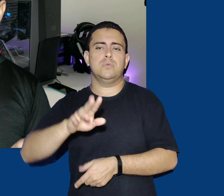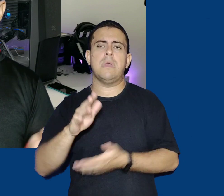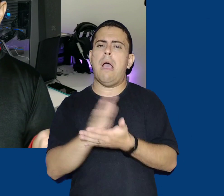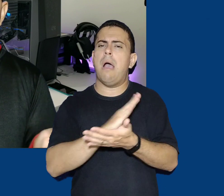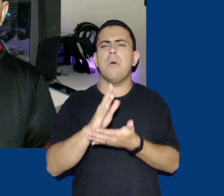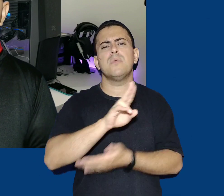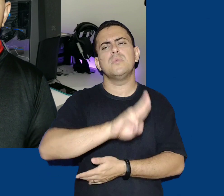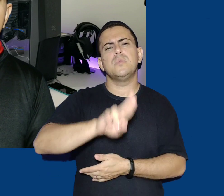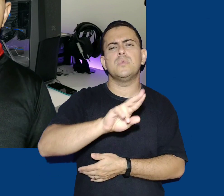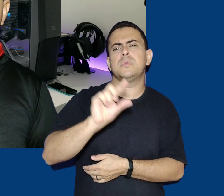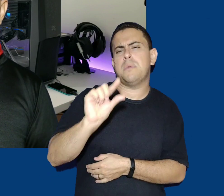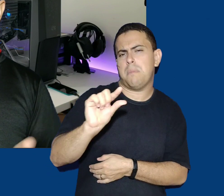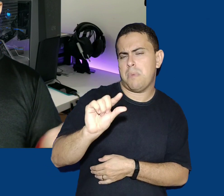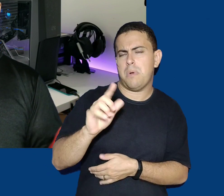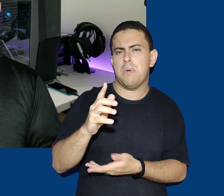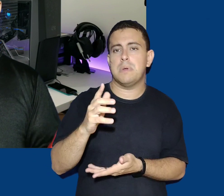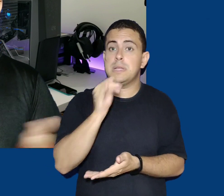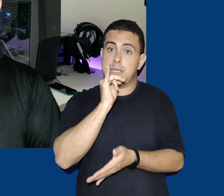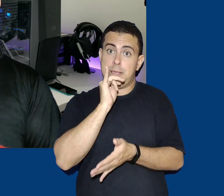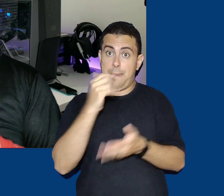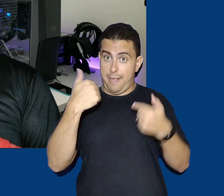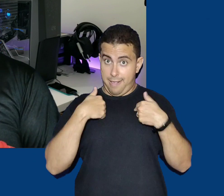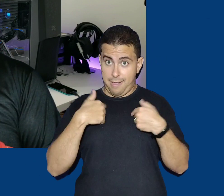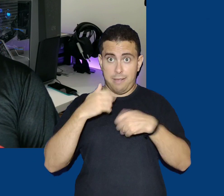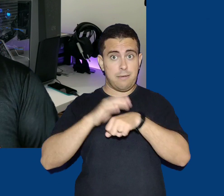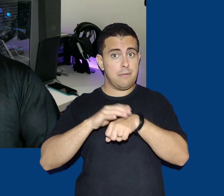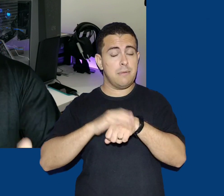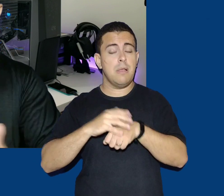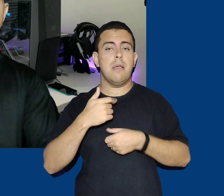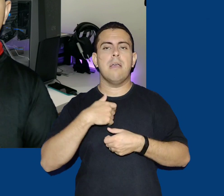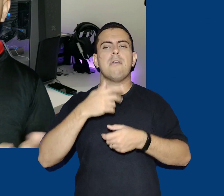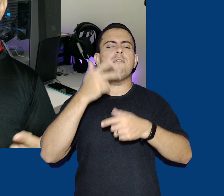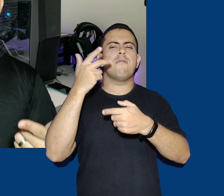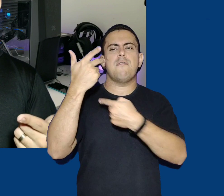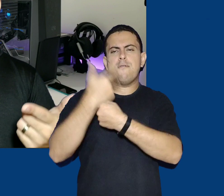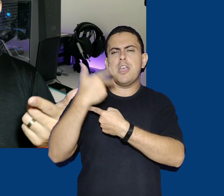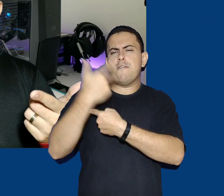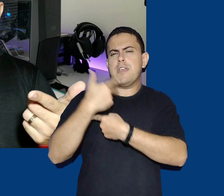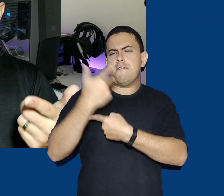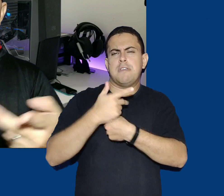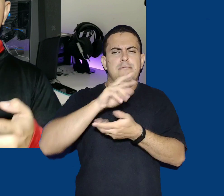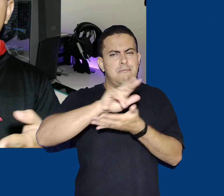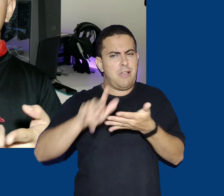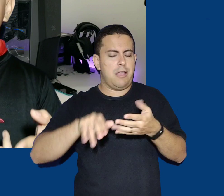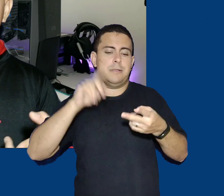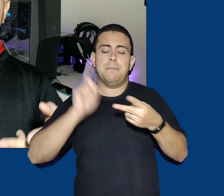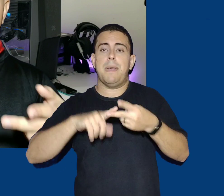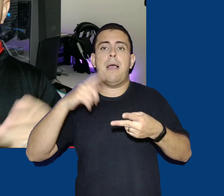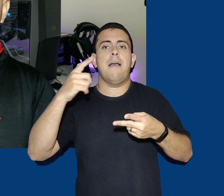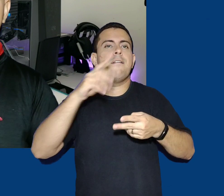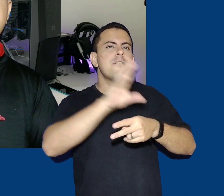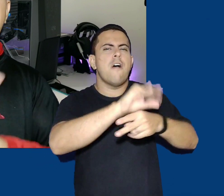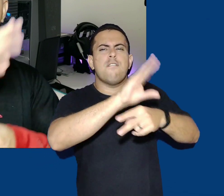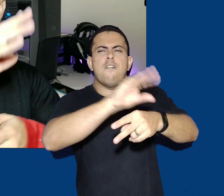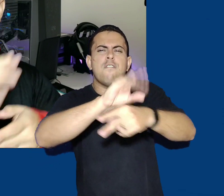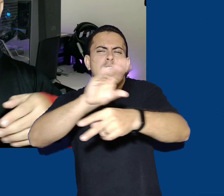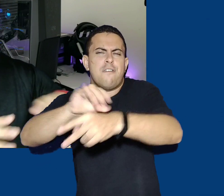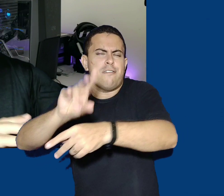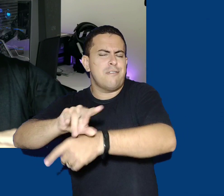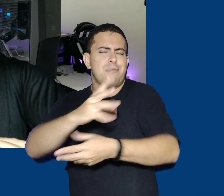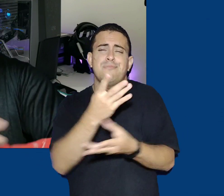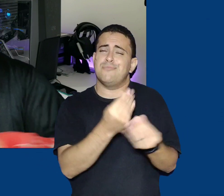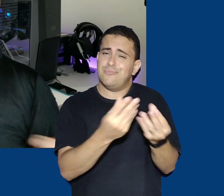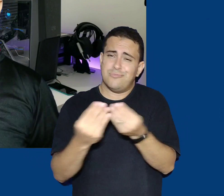tanto assim, não consomem muita memória, não, porque eu, no meu caso, eu faço muitos vídeos, faço muitas fotos, eu saio bem